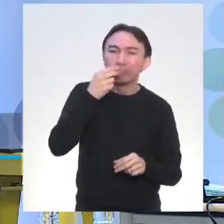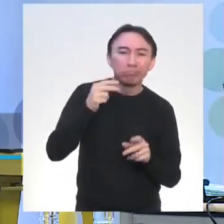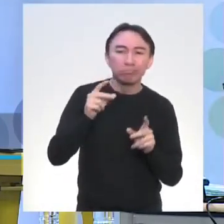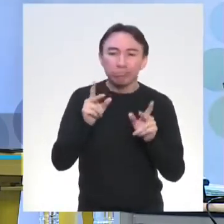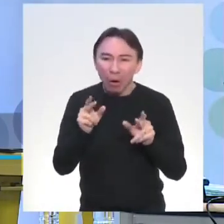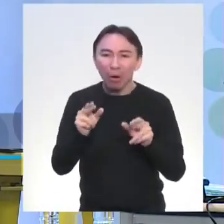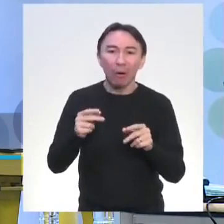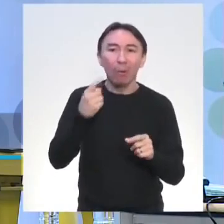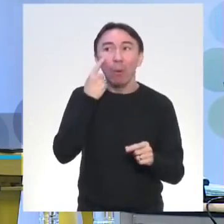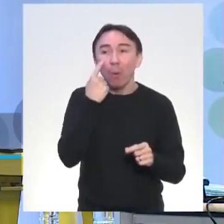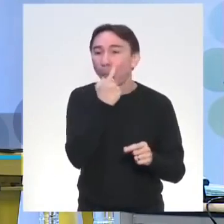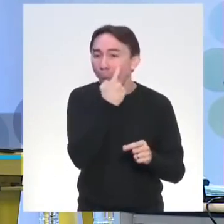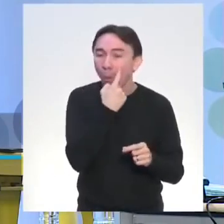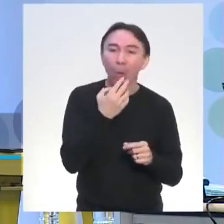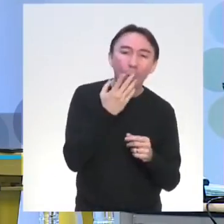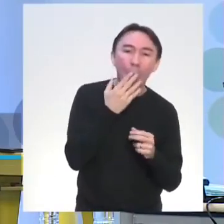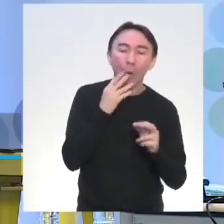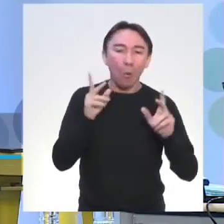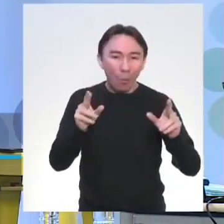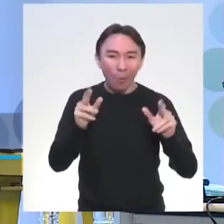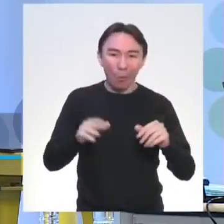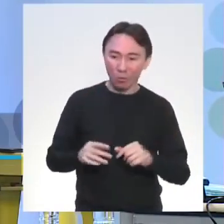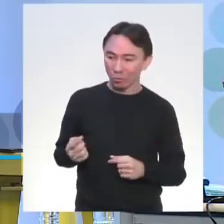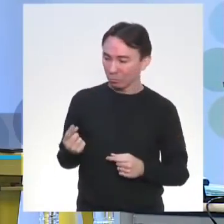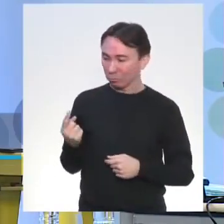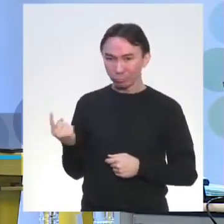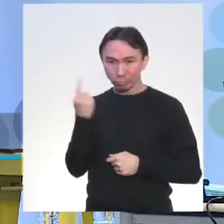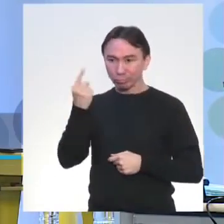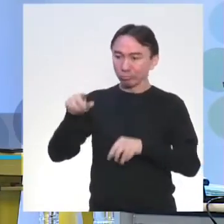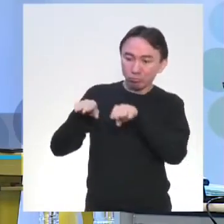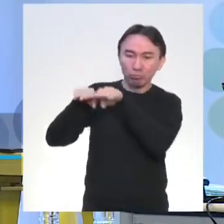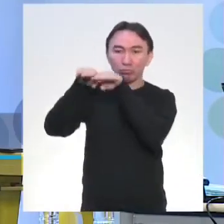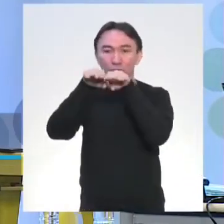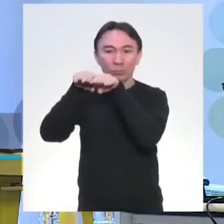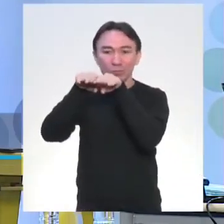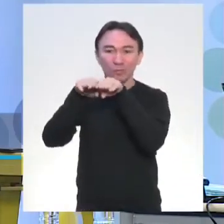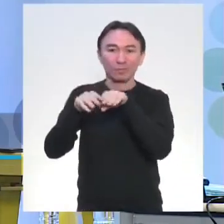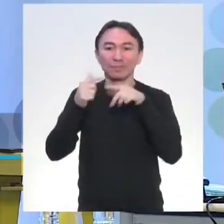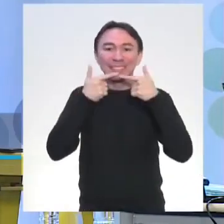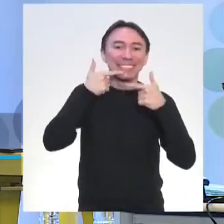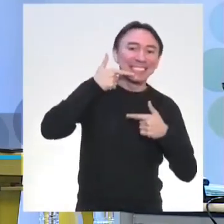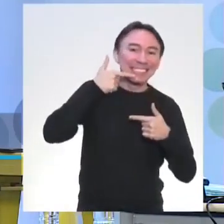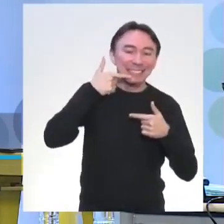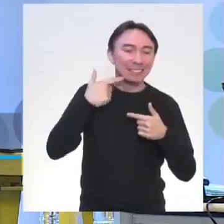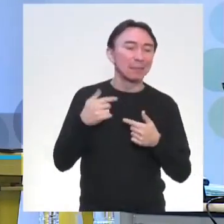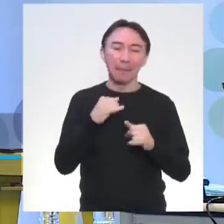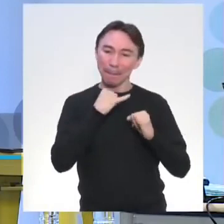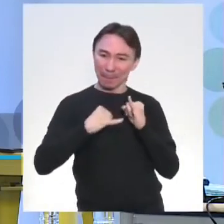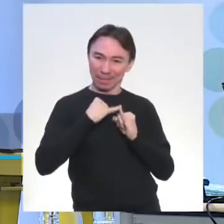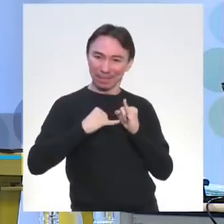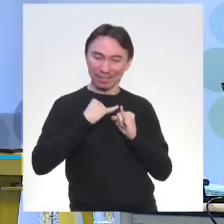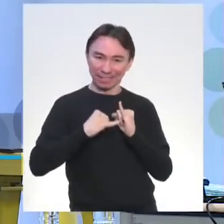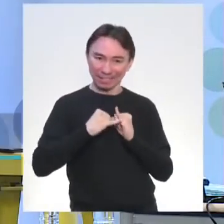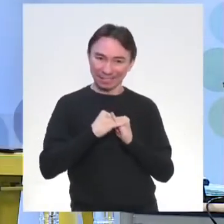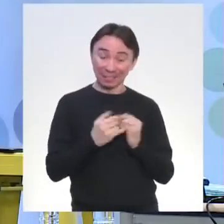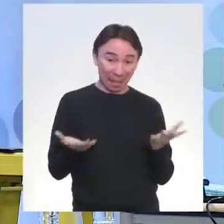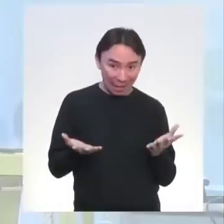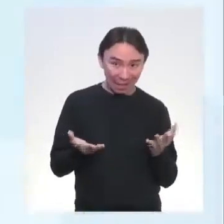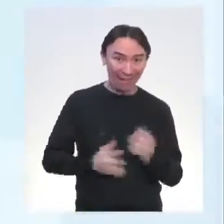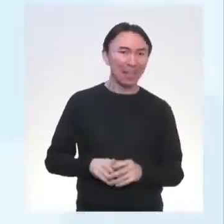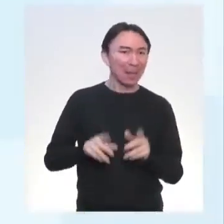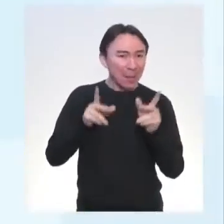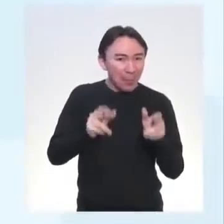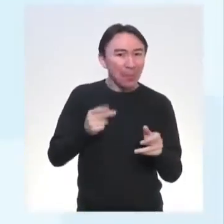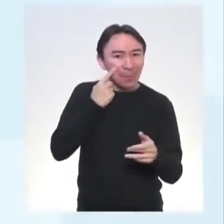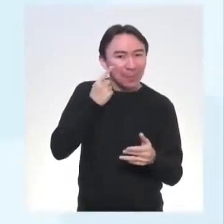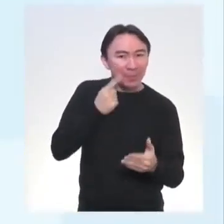a mesma altura, o mesmo sorriso, né? Com as figuras, é a mesma coisa, né? Vamos dizer que essa figurinha que está aparecendo na sua